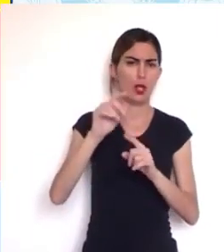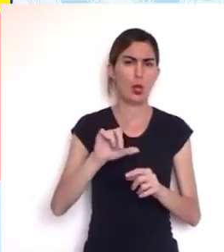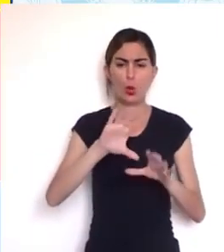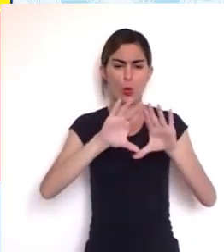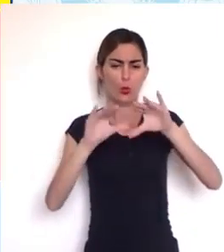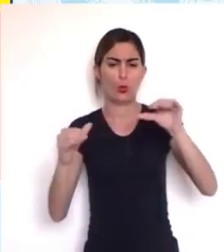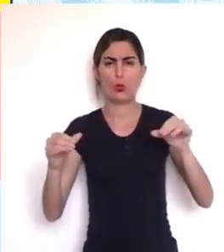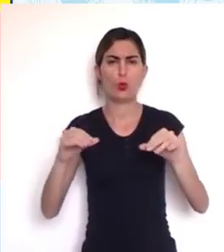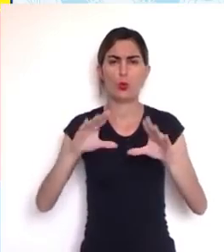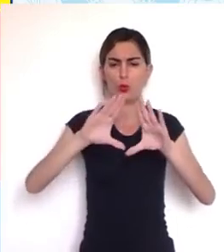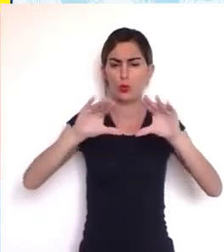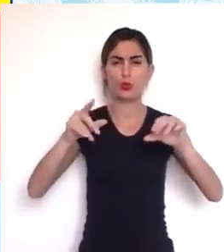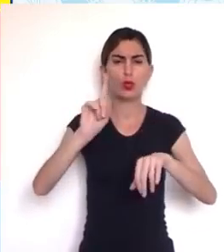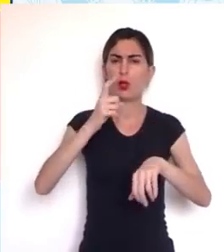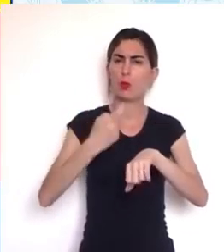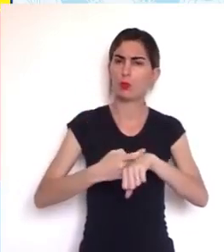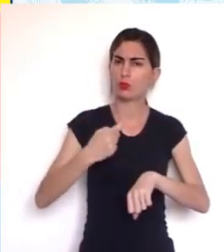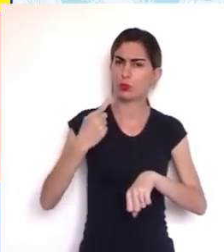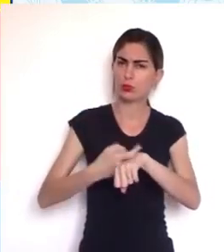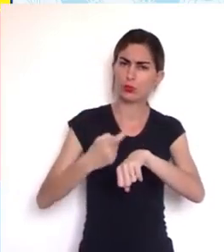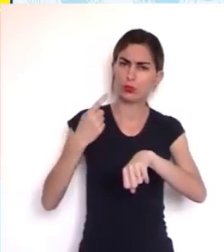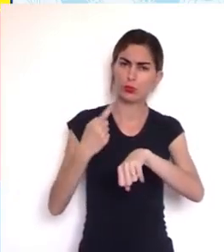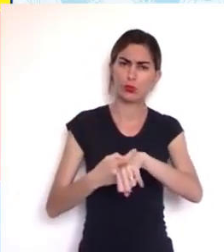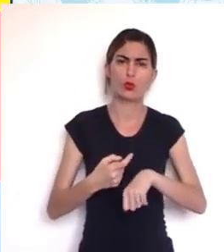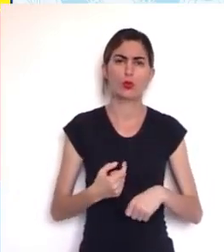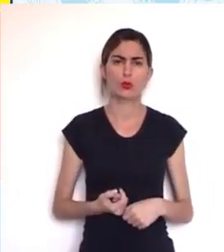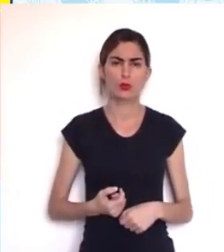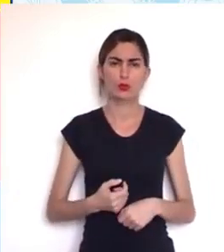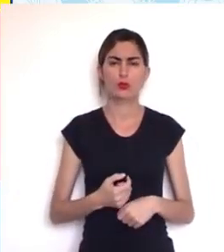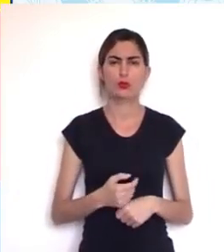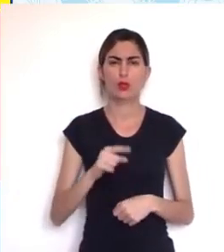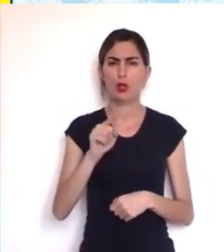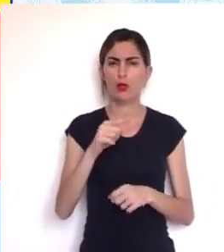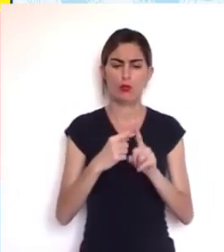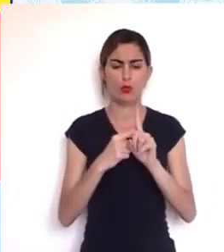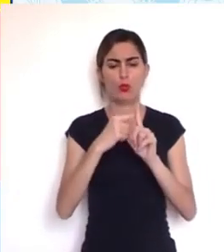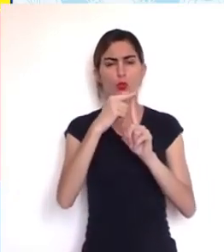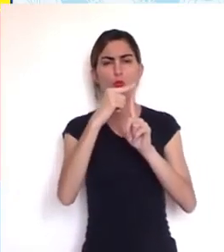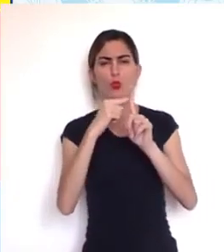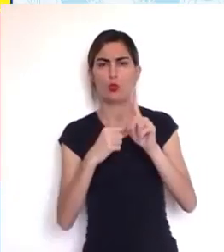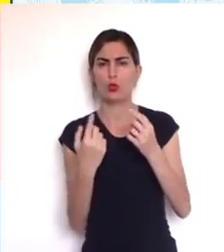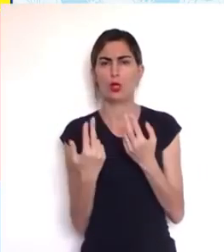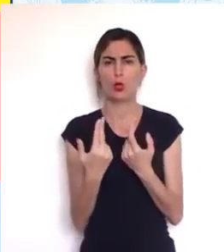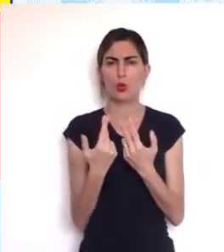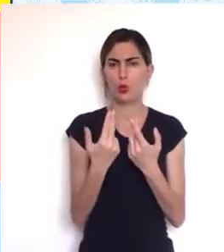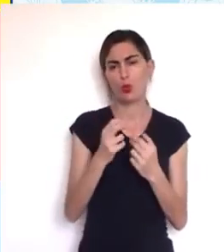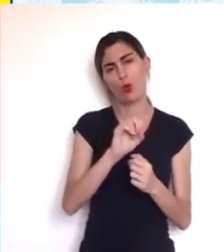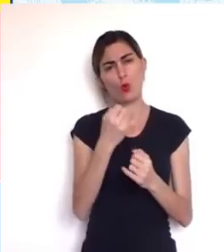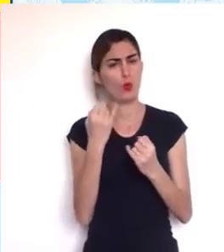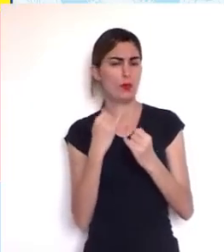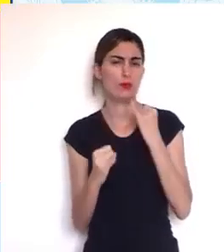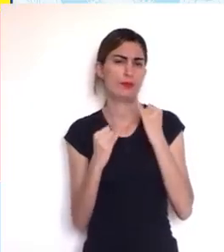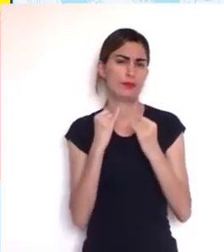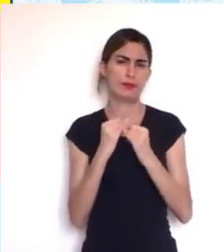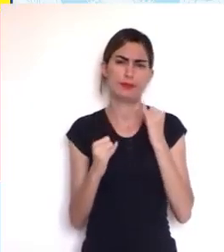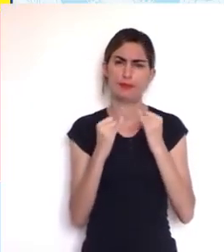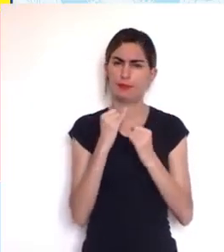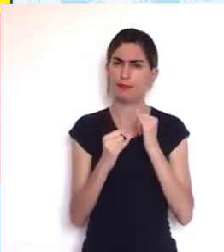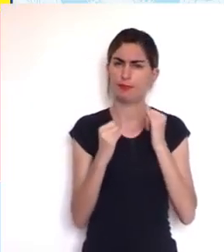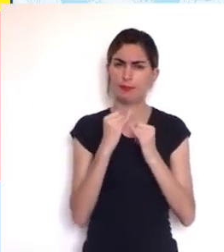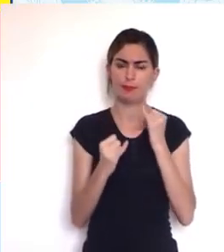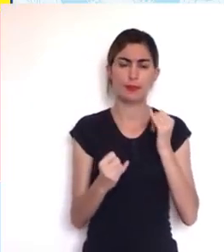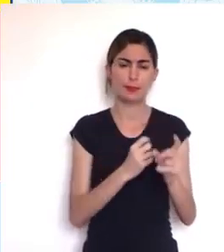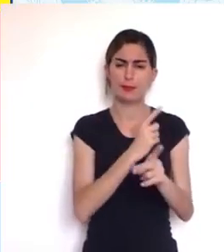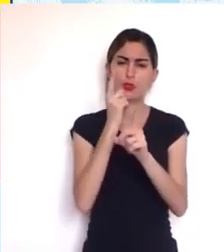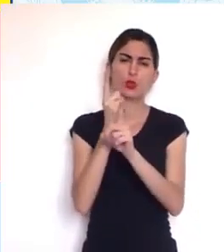não é líquido, ele é sólido, né? E com temperaturas iguais ou semelhantes que